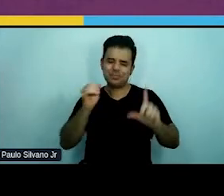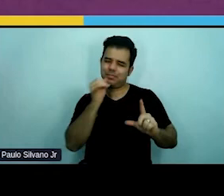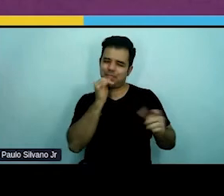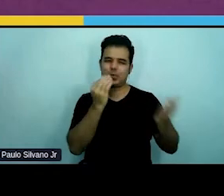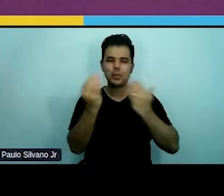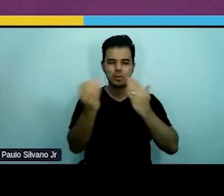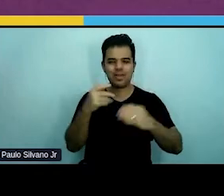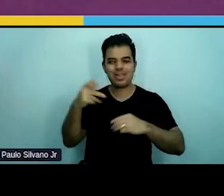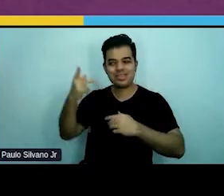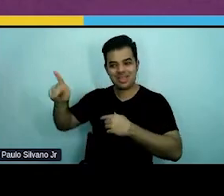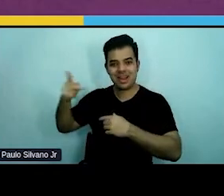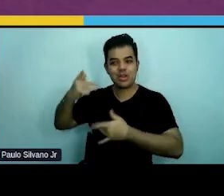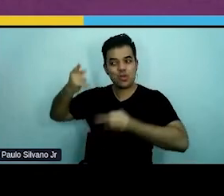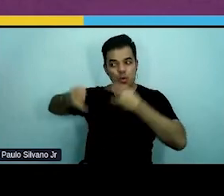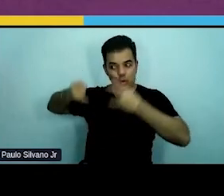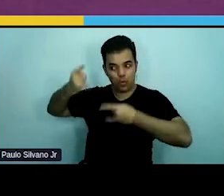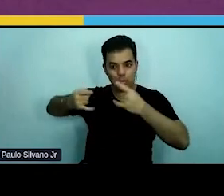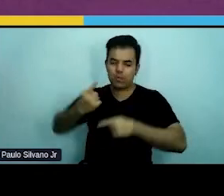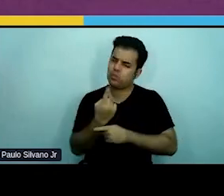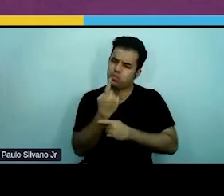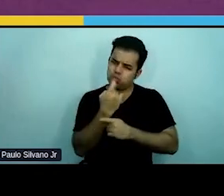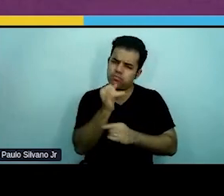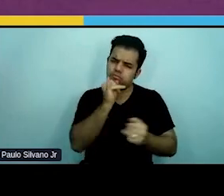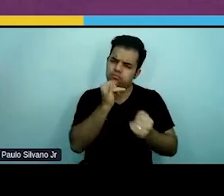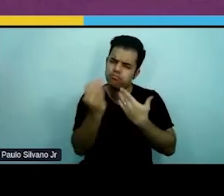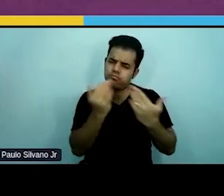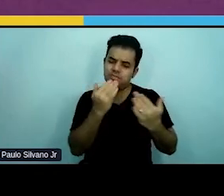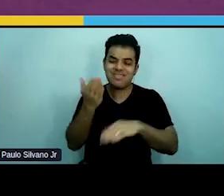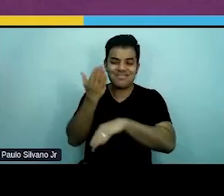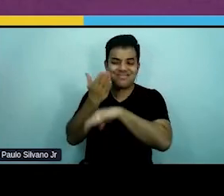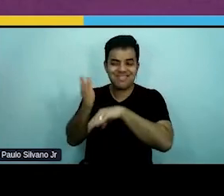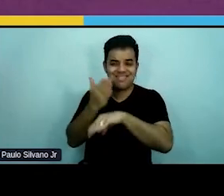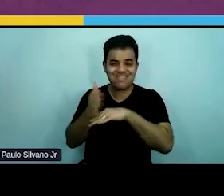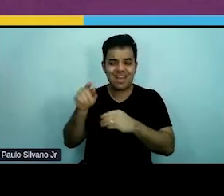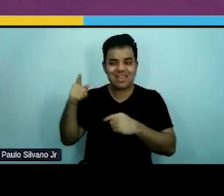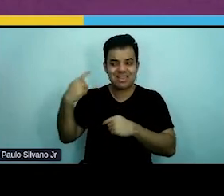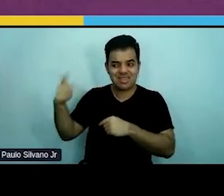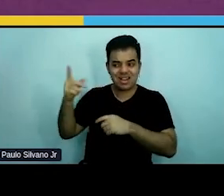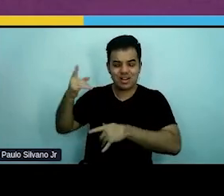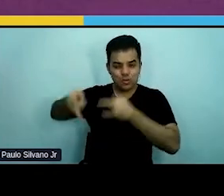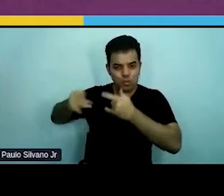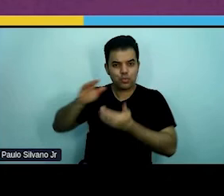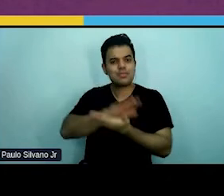para treinar, um único exemplo, tá? Para treinar uma máquina de tradução.